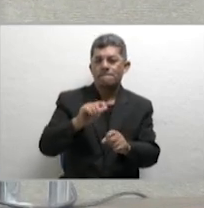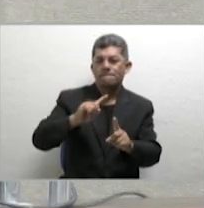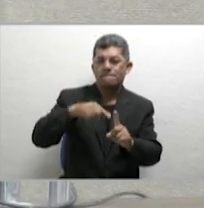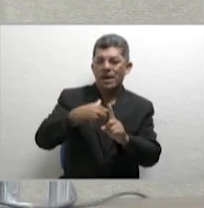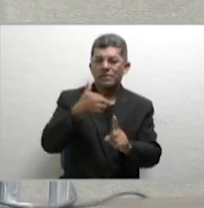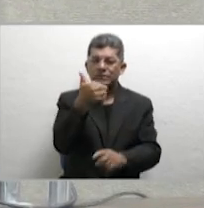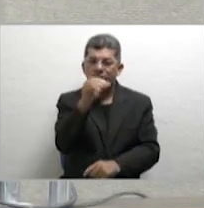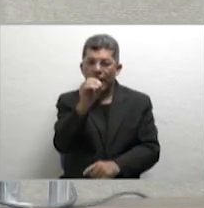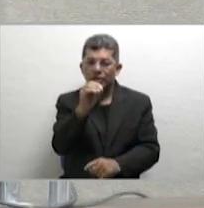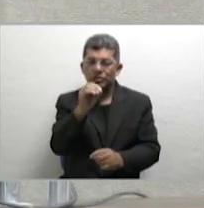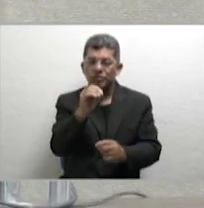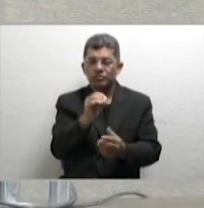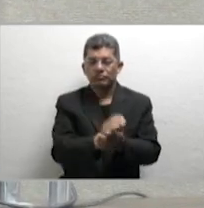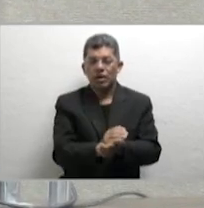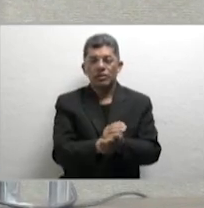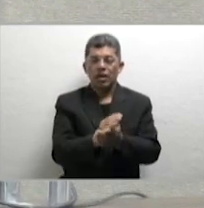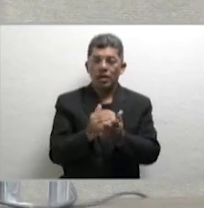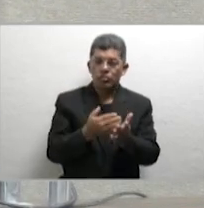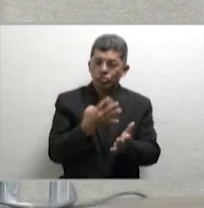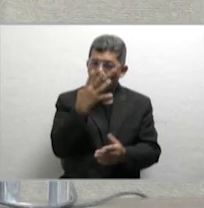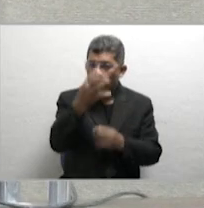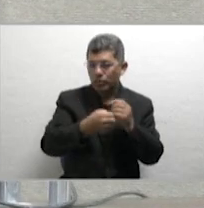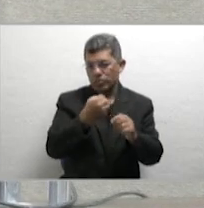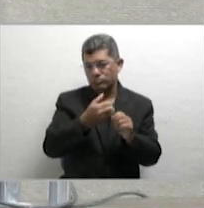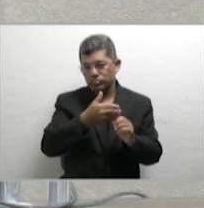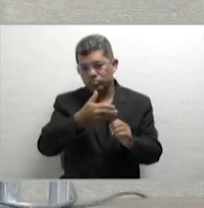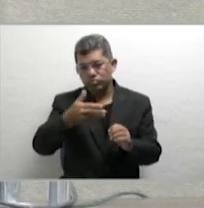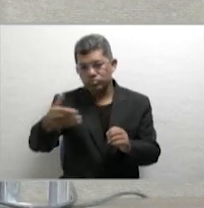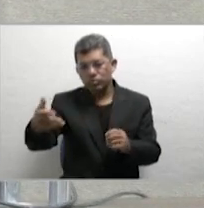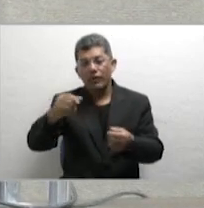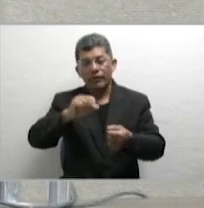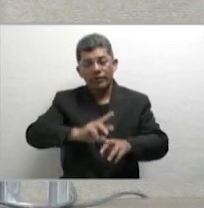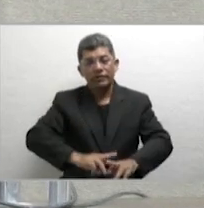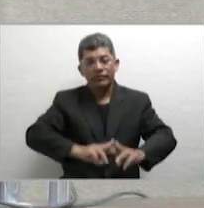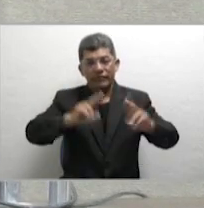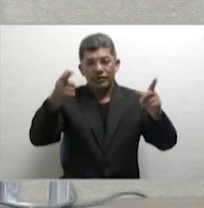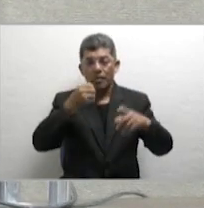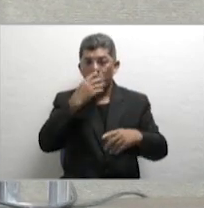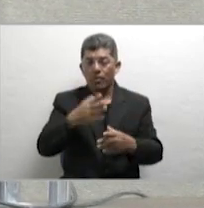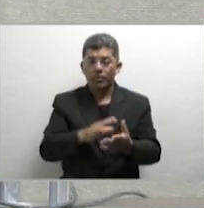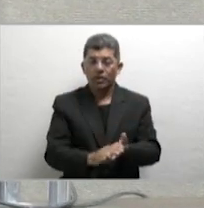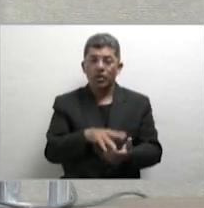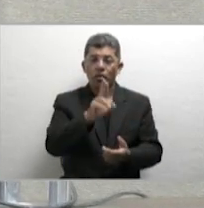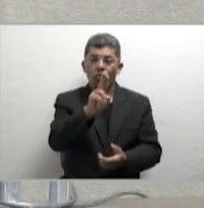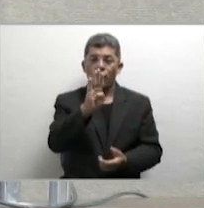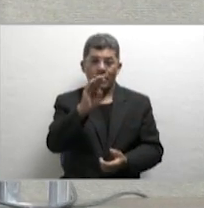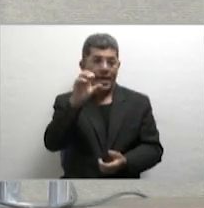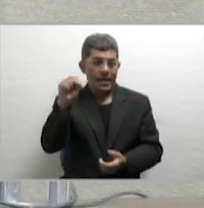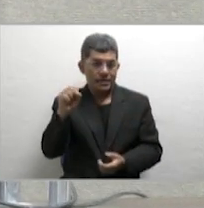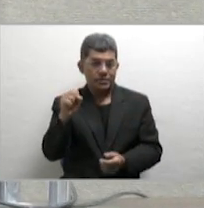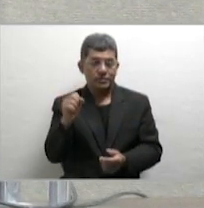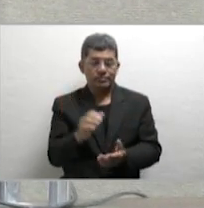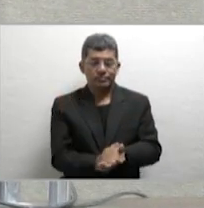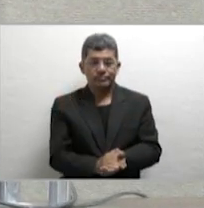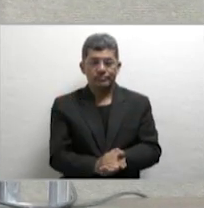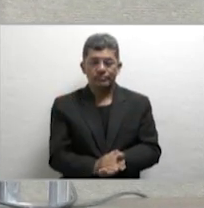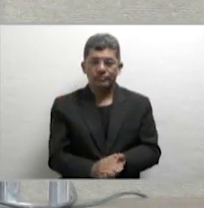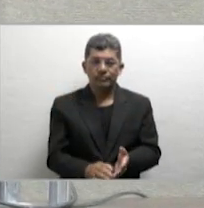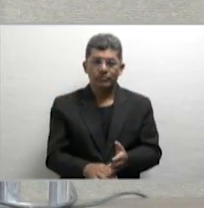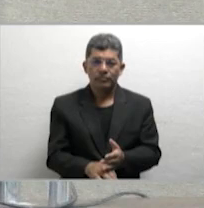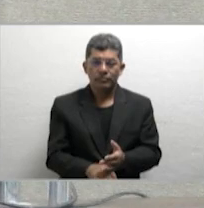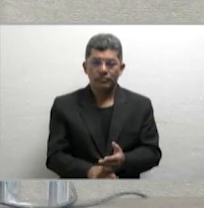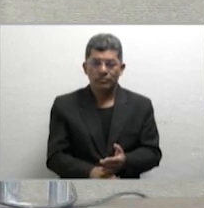mandato, farão uma grande diferença nesse atendimento, porque essas UBS Porte 4,